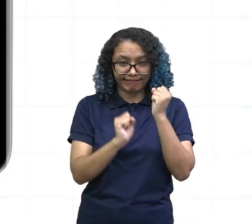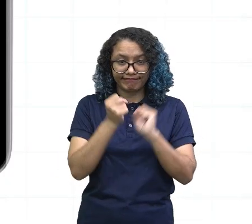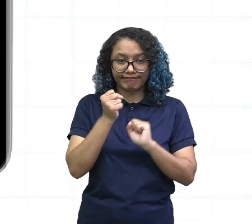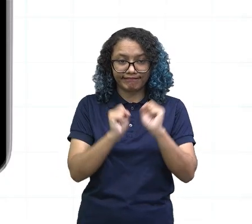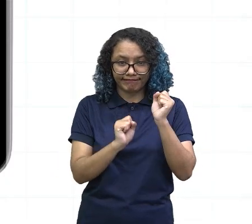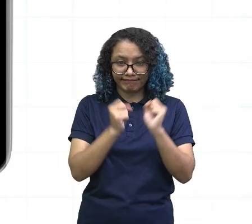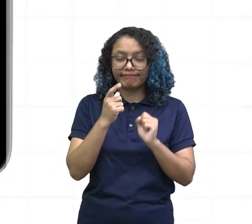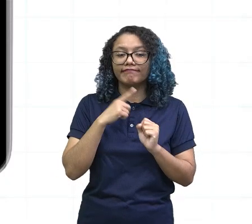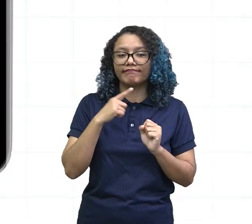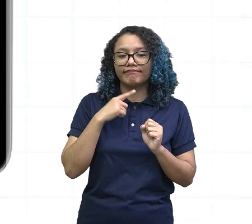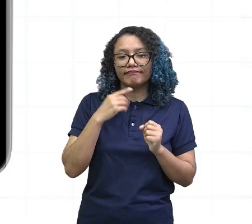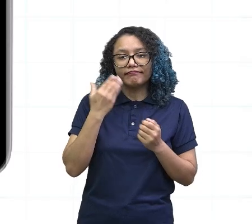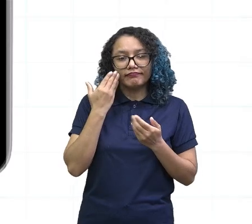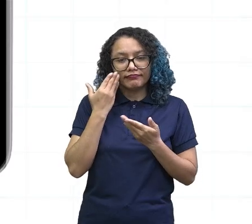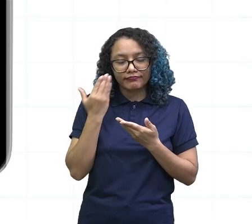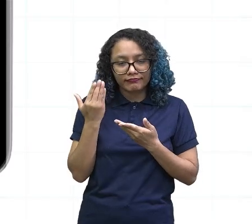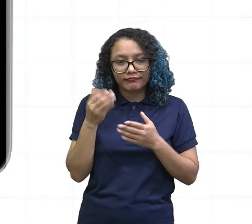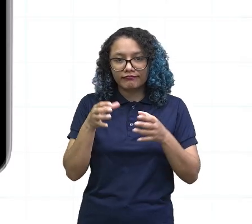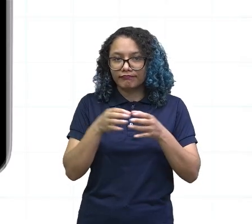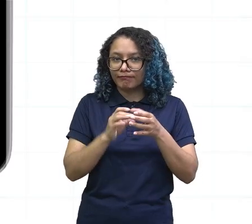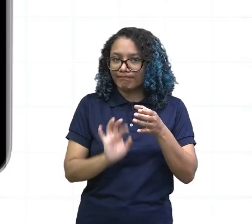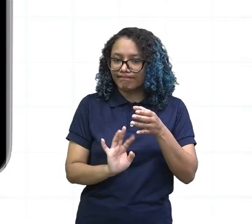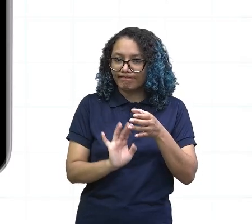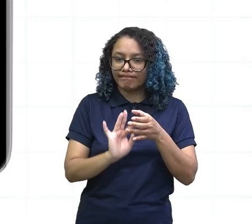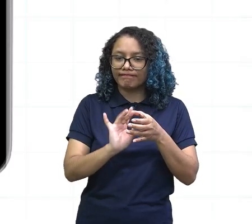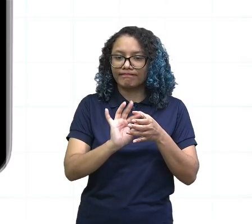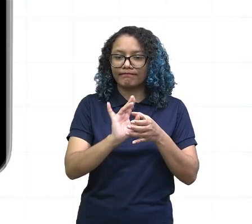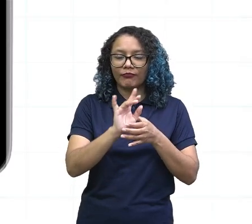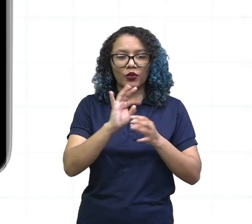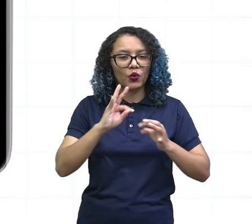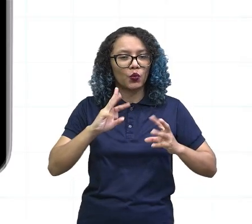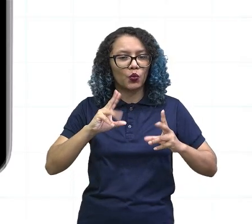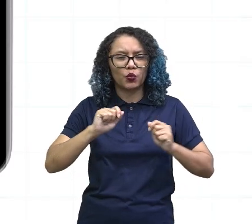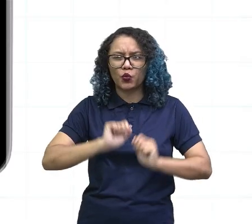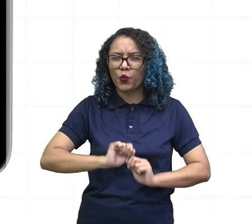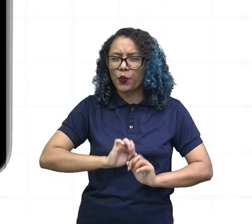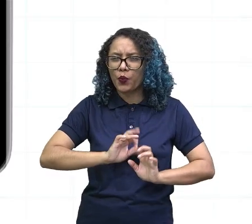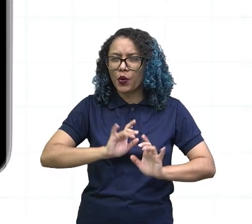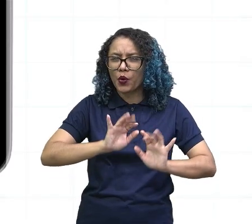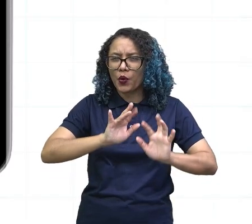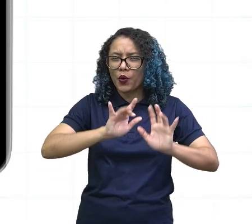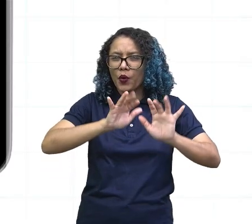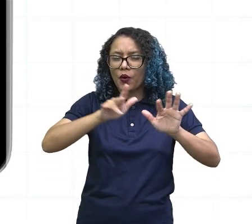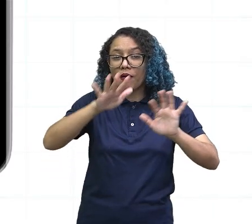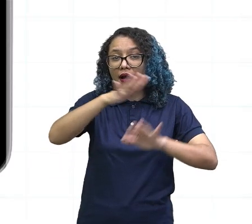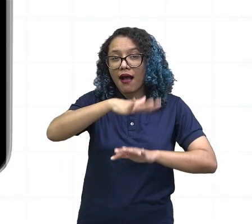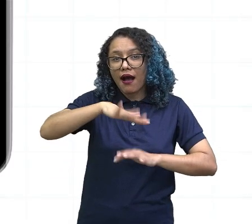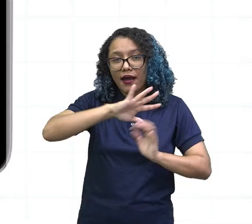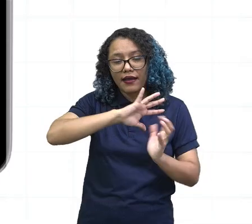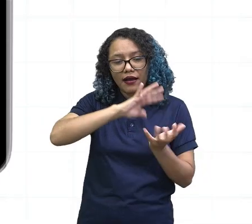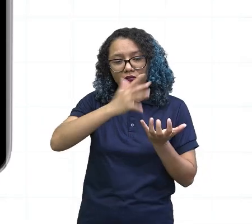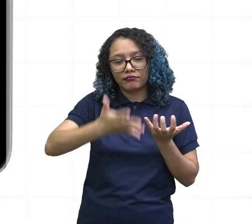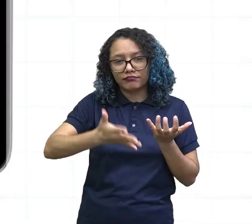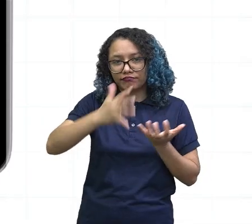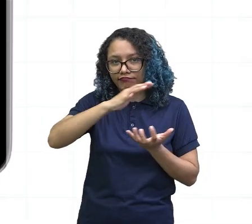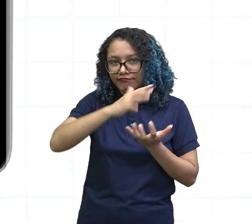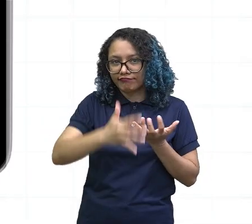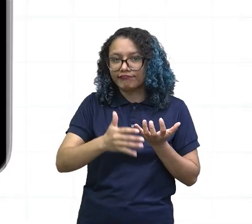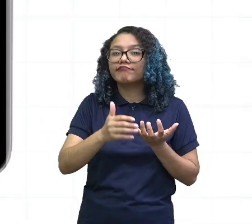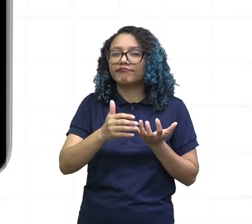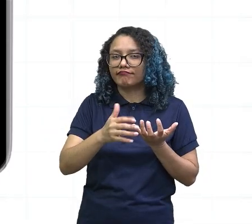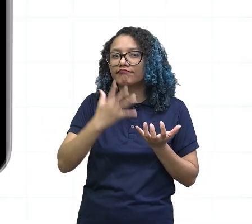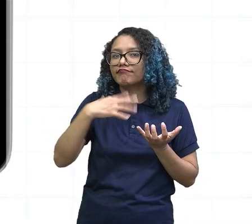observa ali a poluição industrial do ar, tudo isso emitindo para onde? Para a atmosfera. Então, como você observa aí nas imagens,